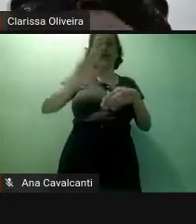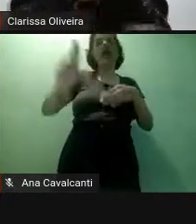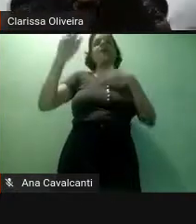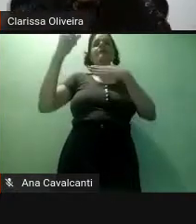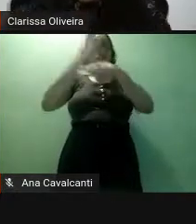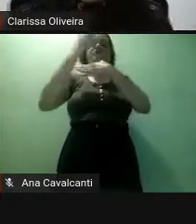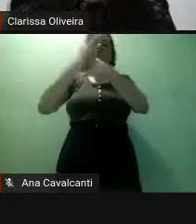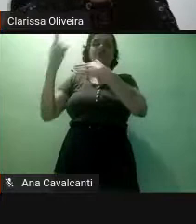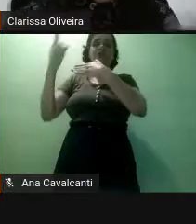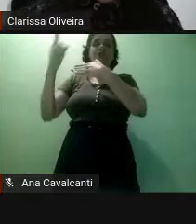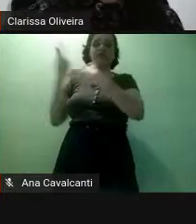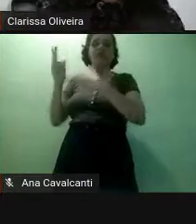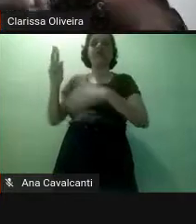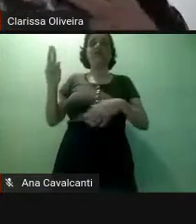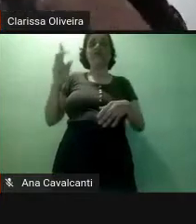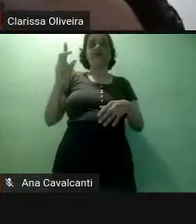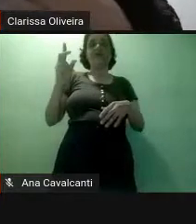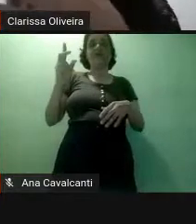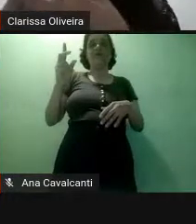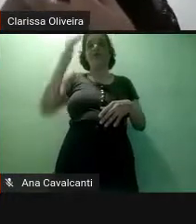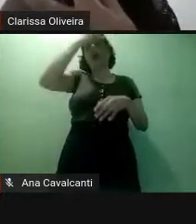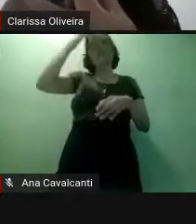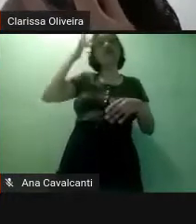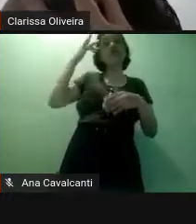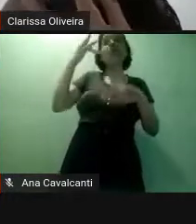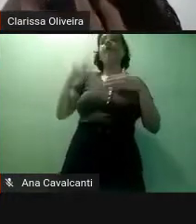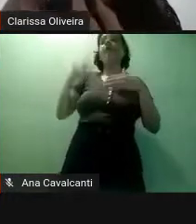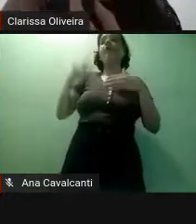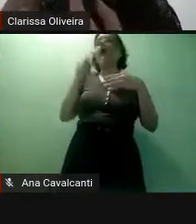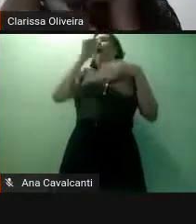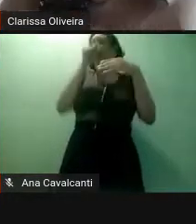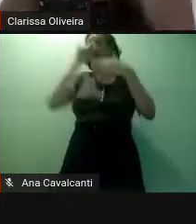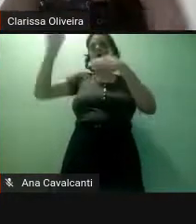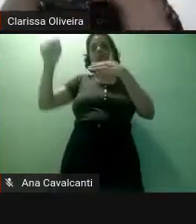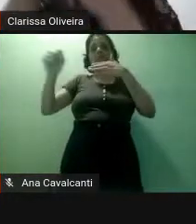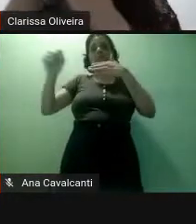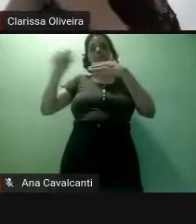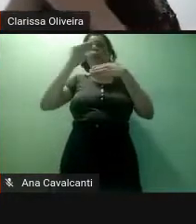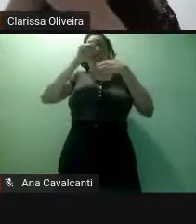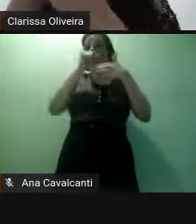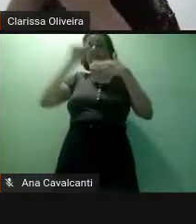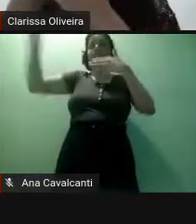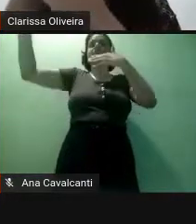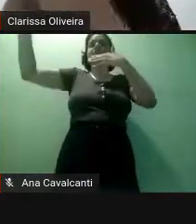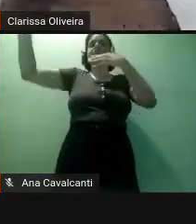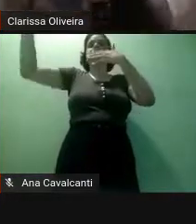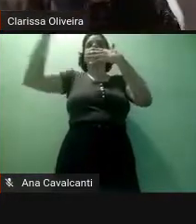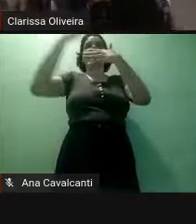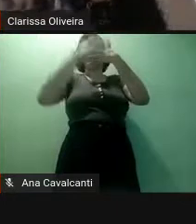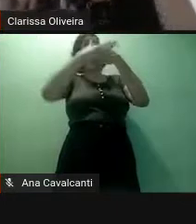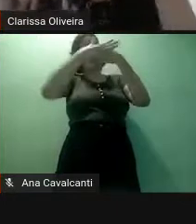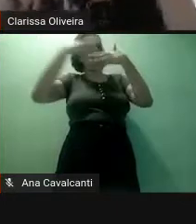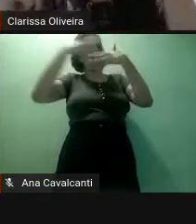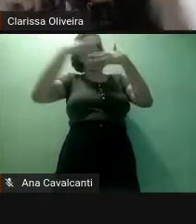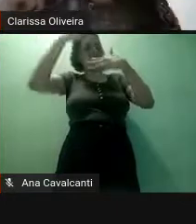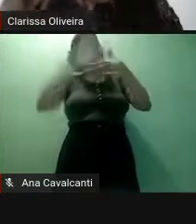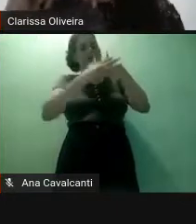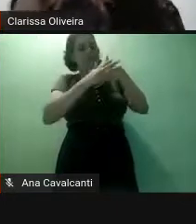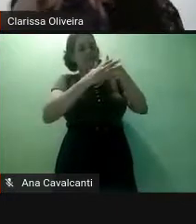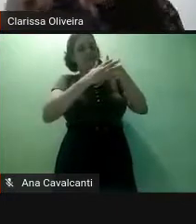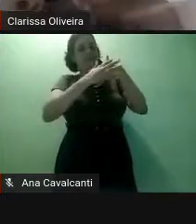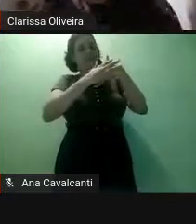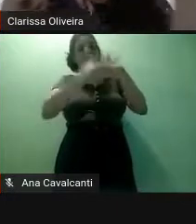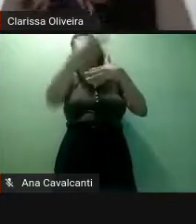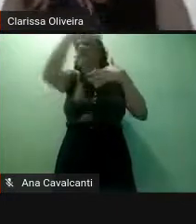aí, de repente, uma pessoa tossiu e tem o coronavírus aqui na máscara. Aí eu vou e pego bem na frente e depois esqueço,